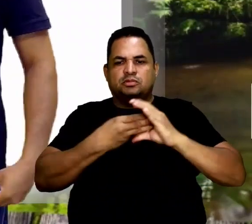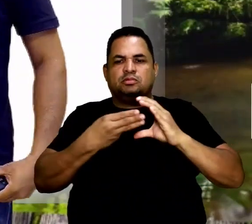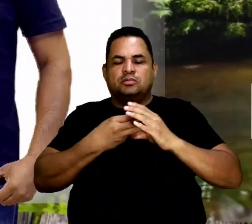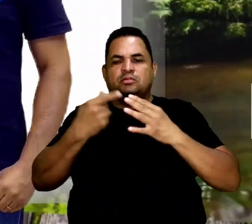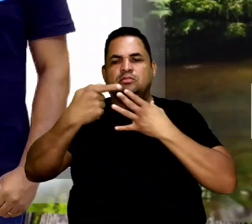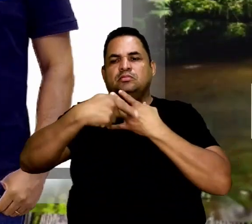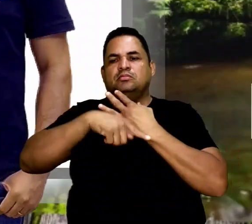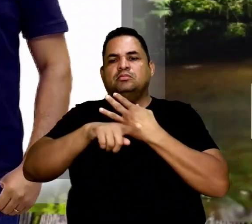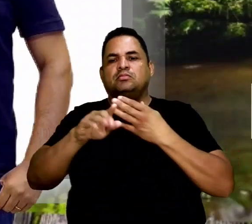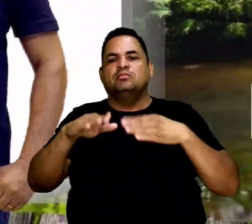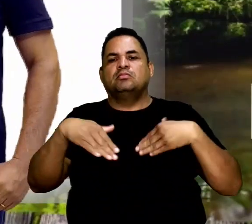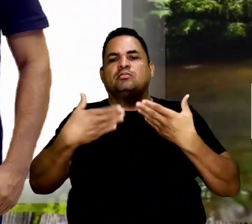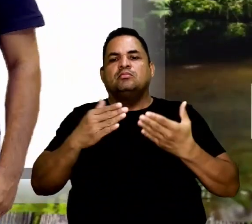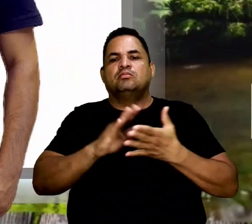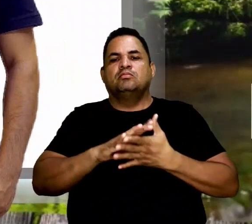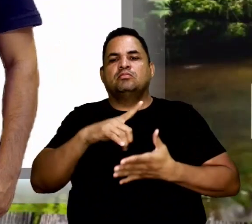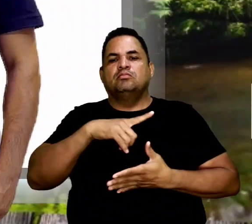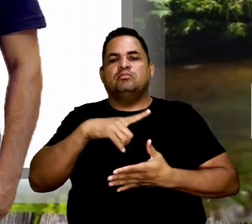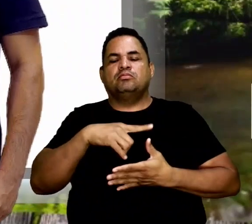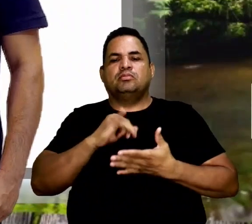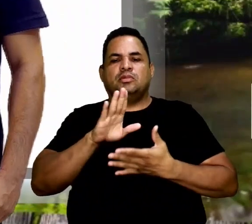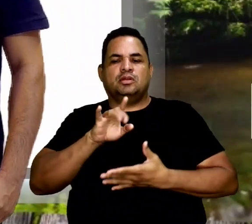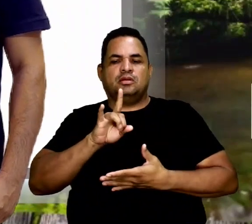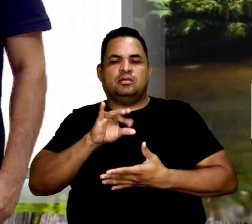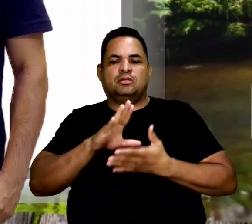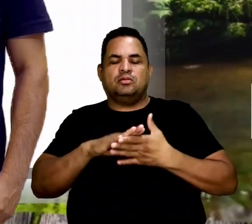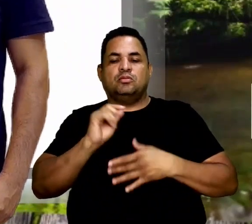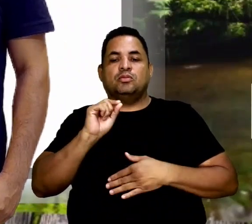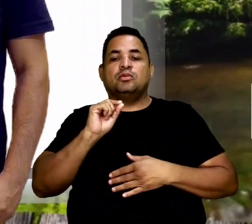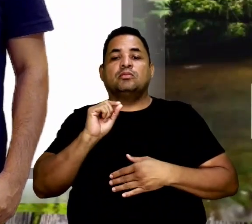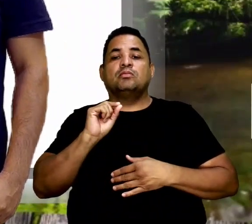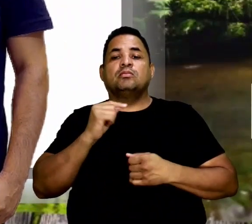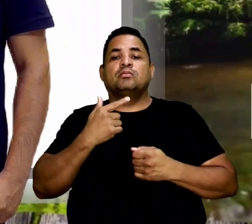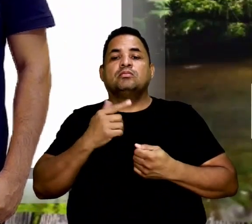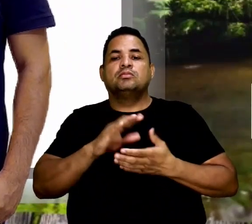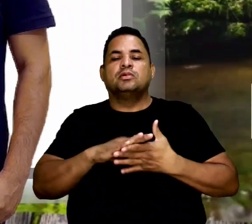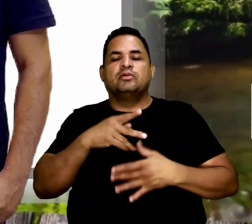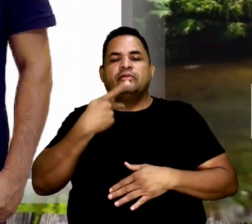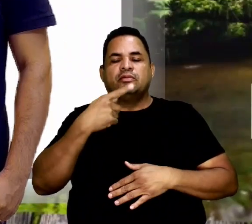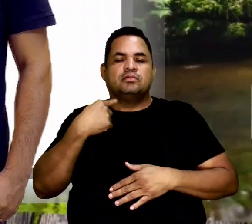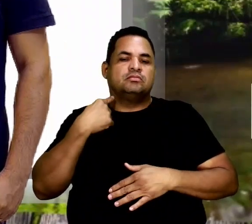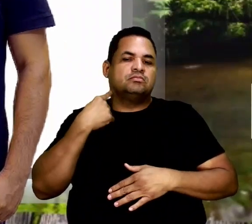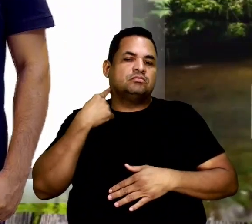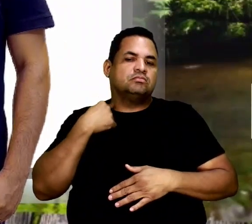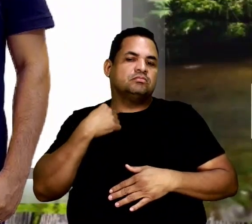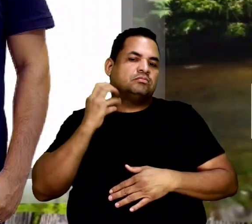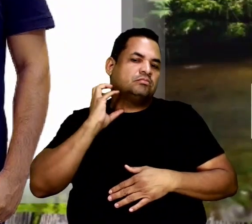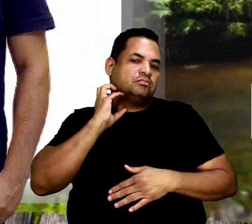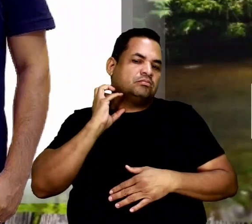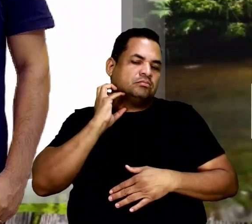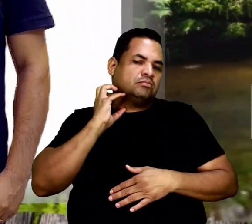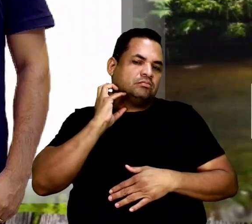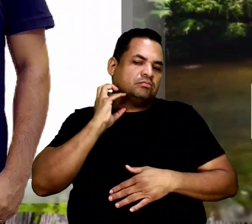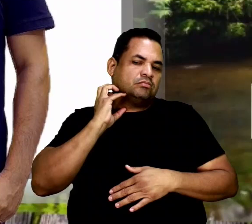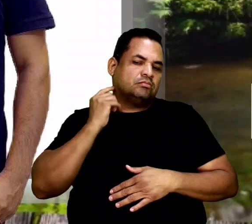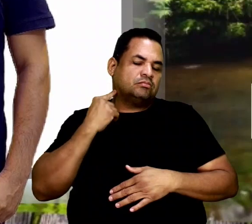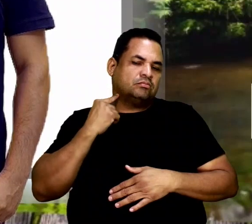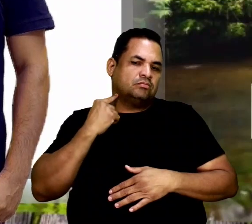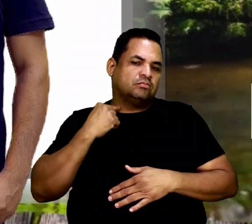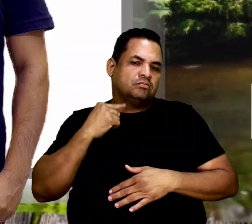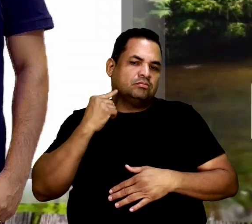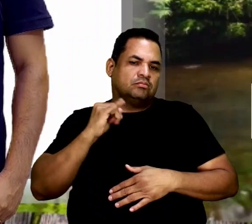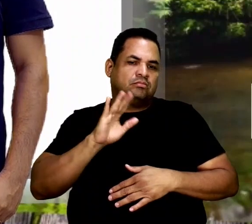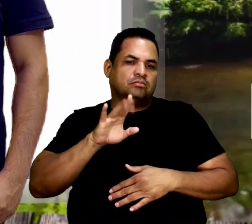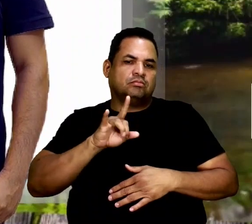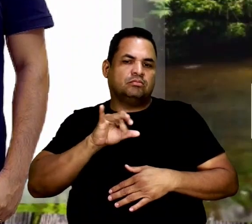isso que diz que quando você apresenta uma íngua, por que eu estou falando aqui, ó, apontando para o meu pescoço? Porque às vezes você pode sentir íngua, né?